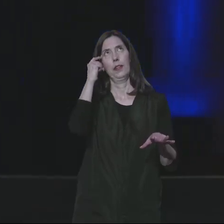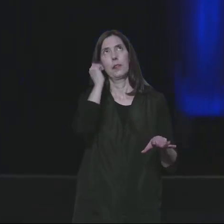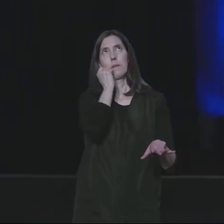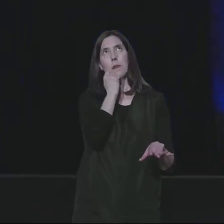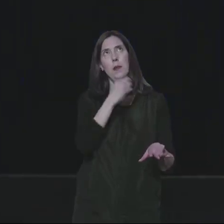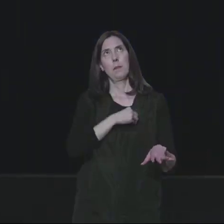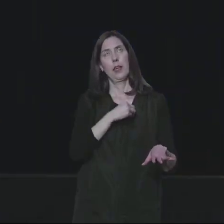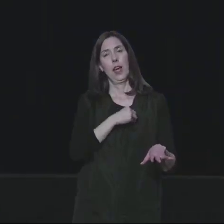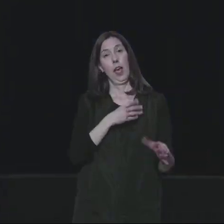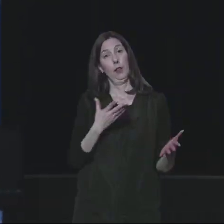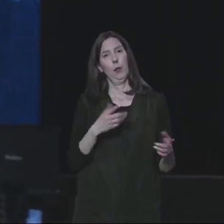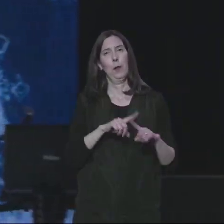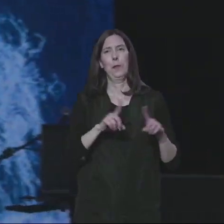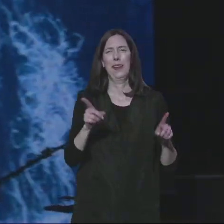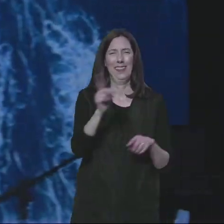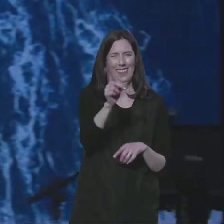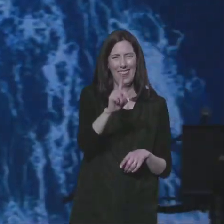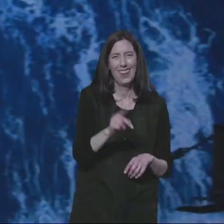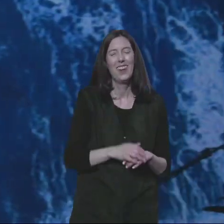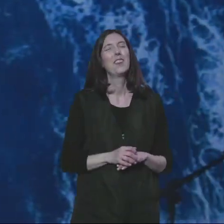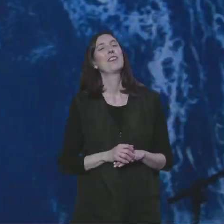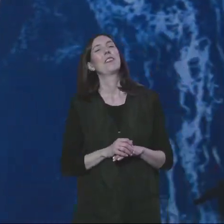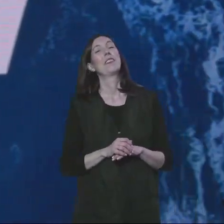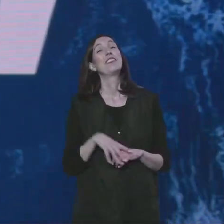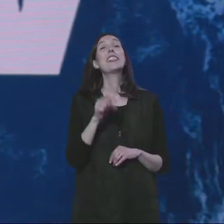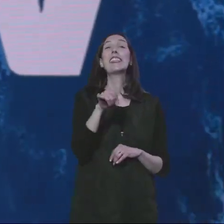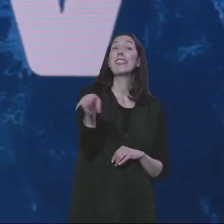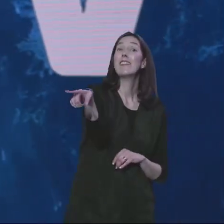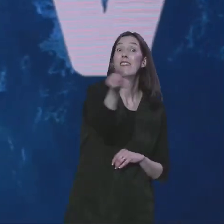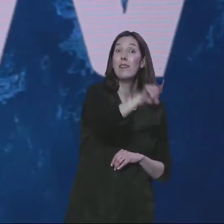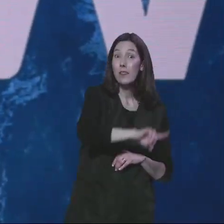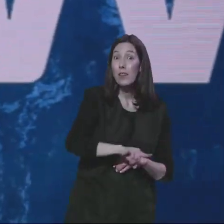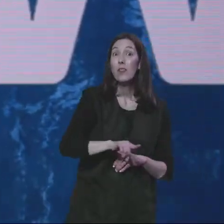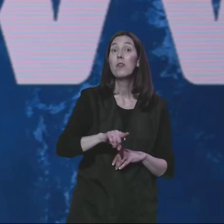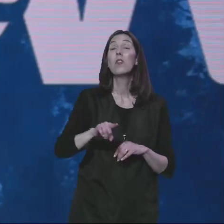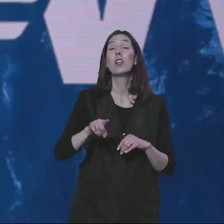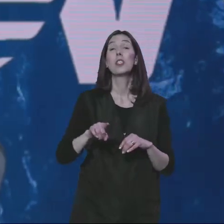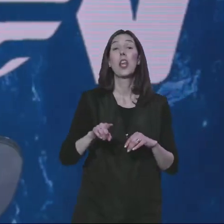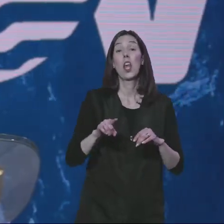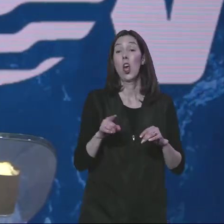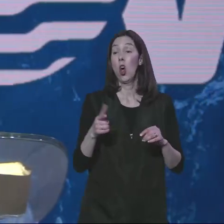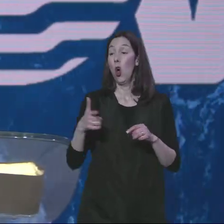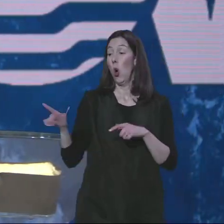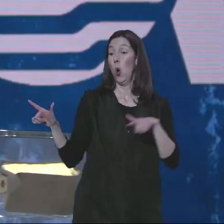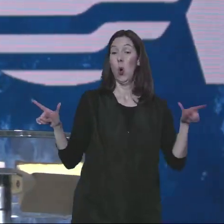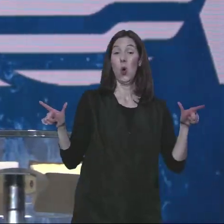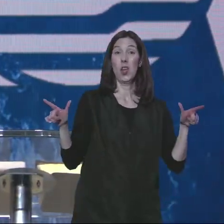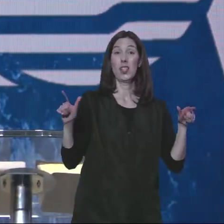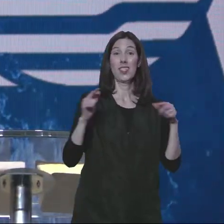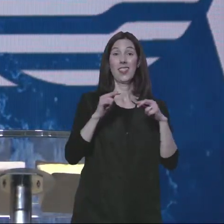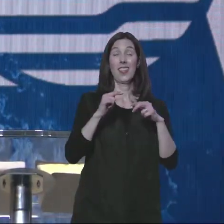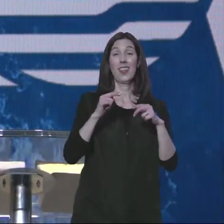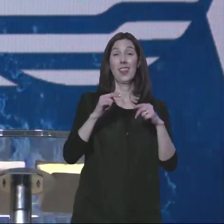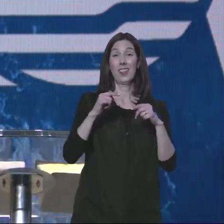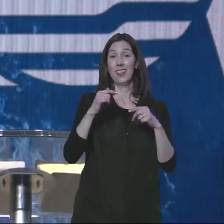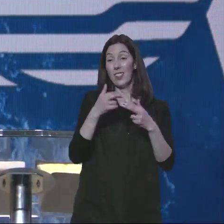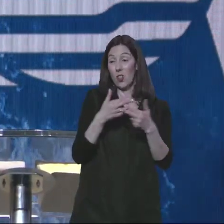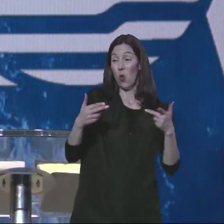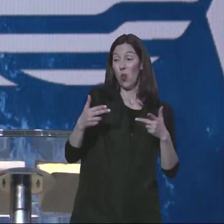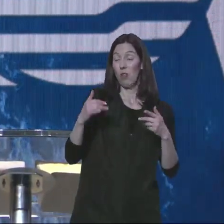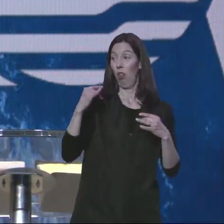Mas se você deixa, qualquer coisa te distrai e te tira do teu objetivo, que era